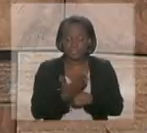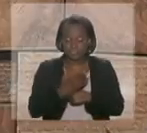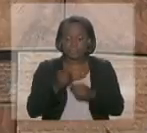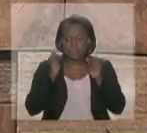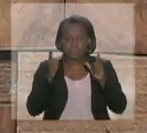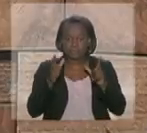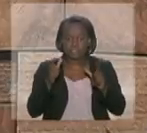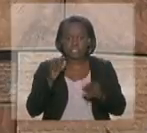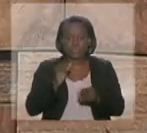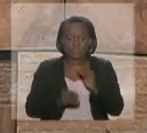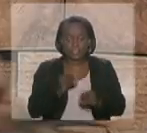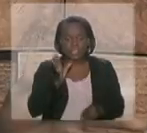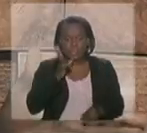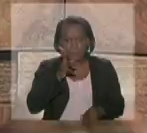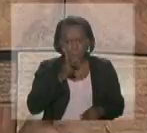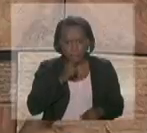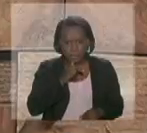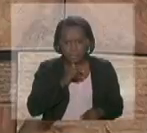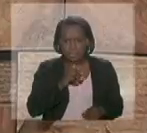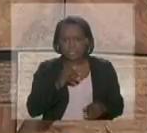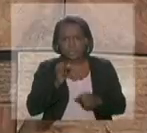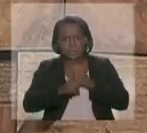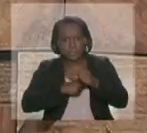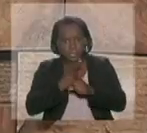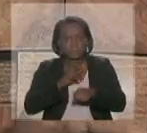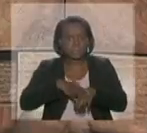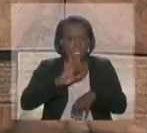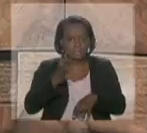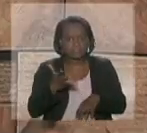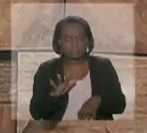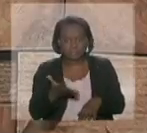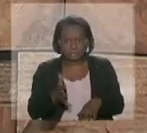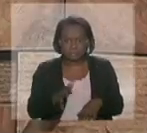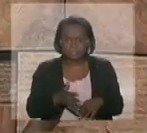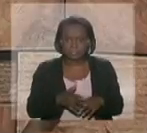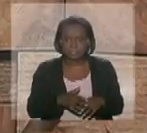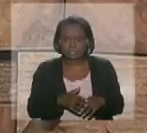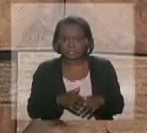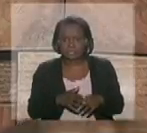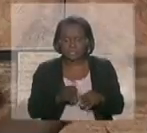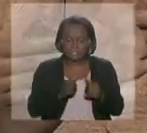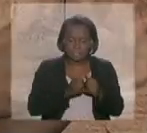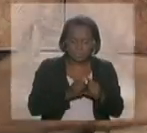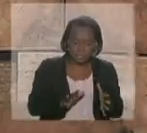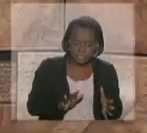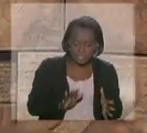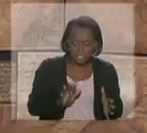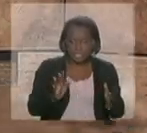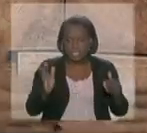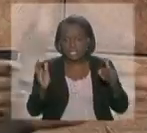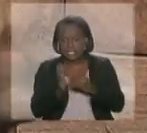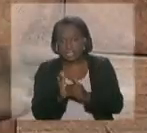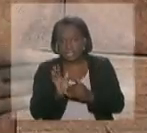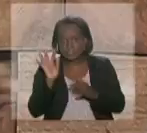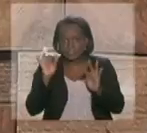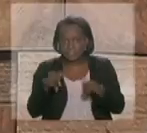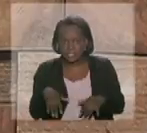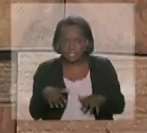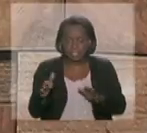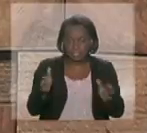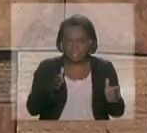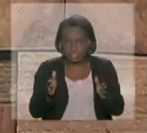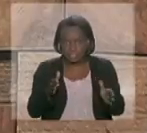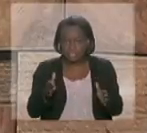tive foi a minha formação e foi uma novela longa de um pouco mais de um ano e dentro o processo e e a